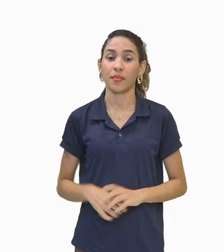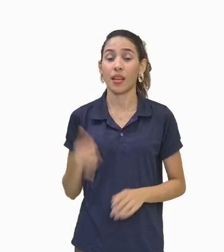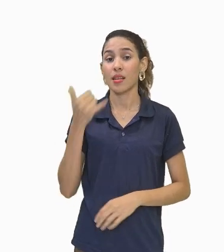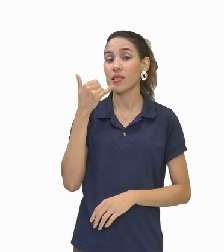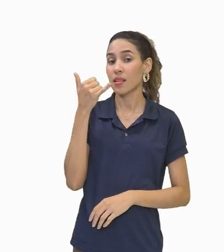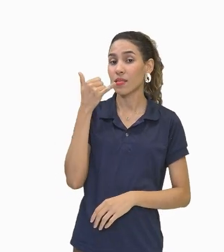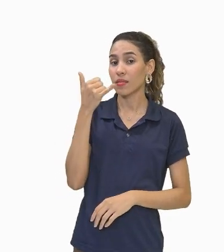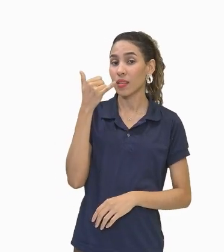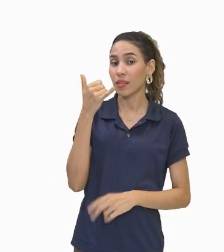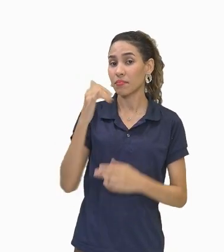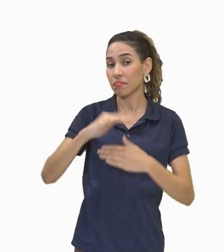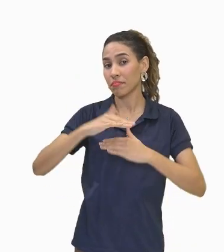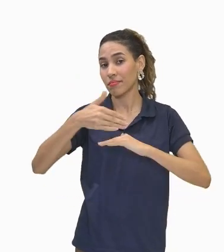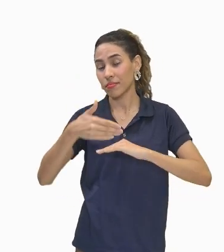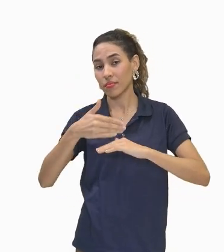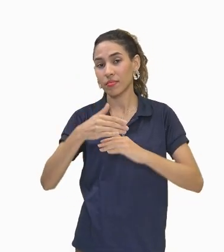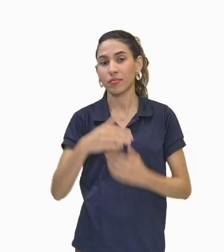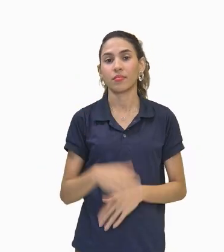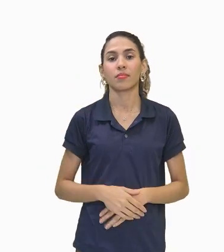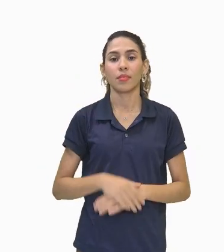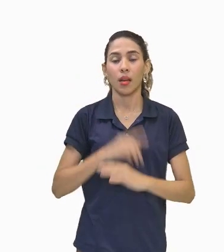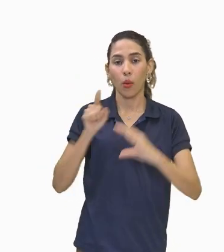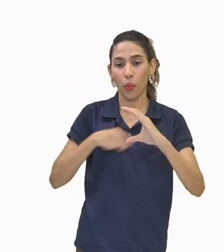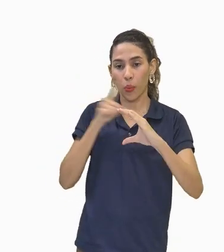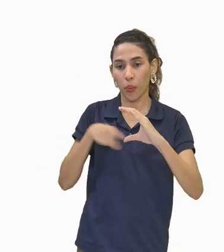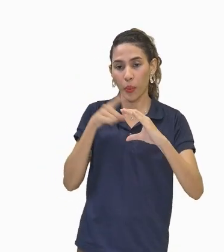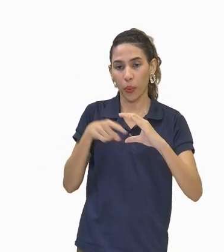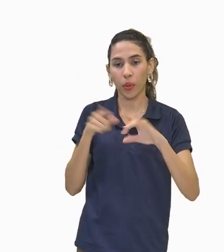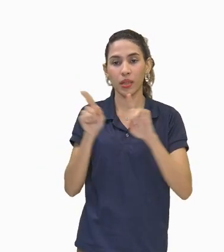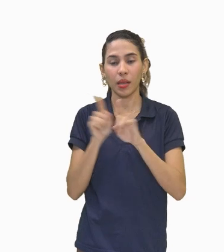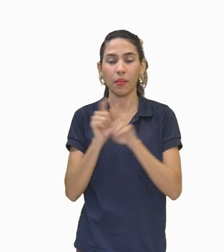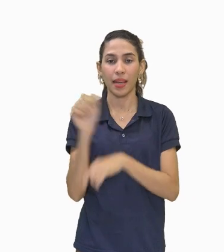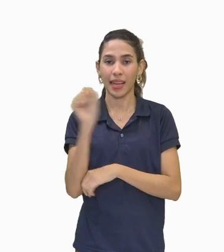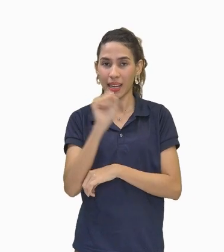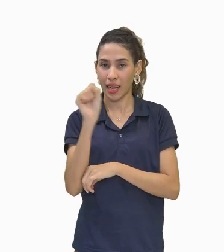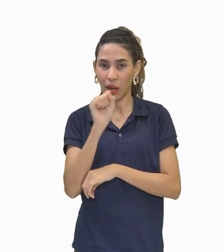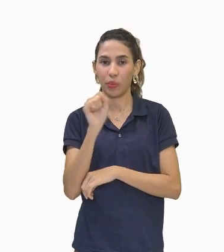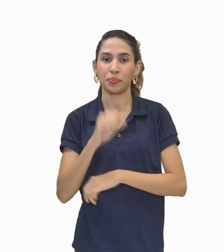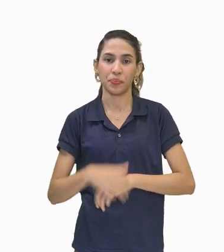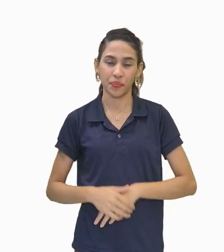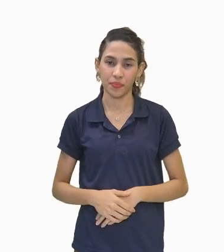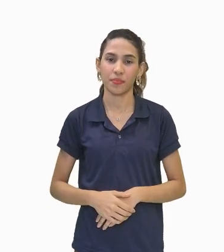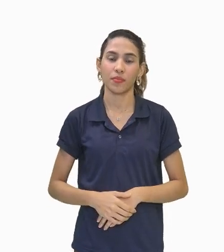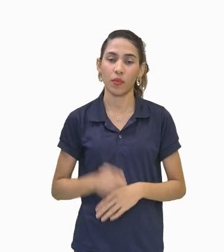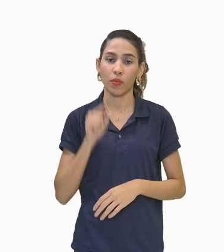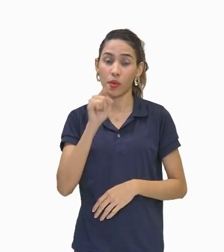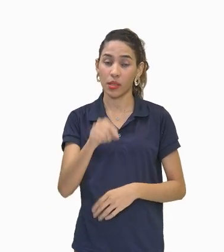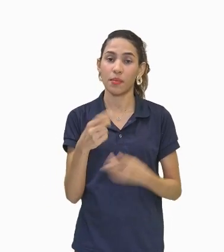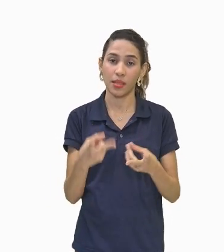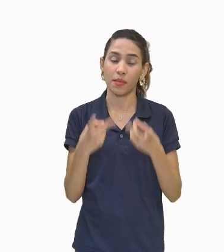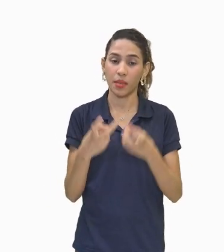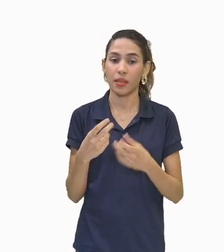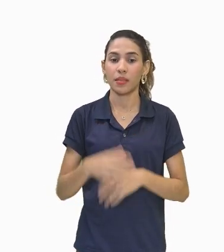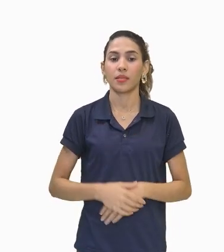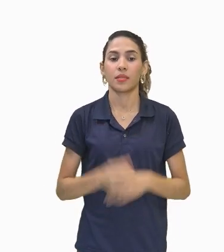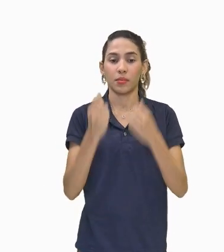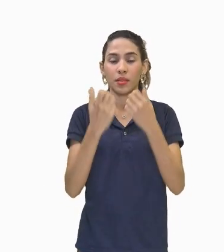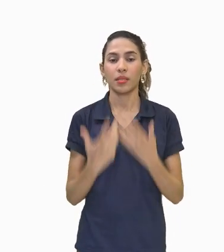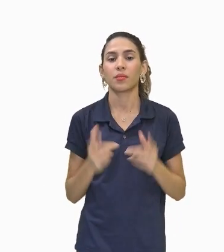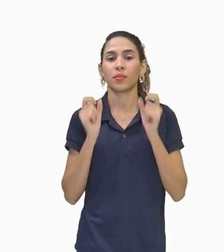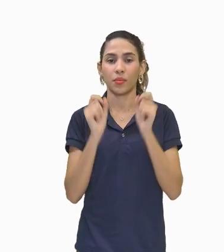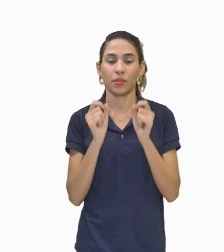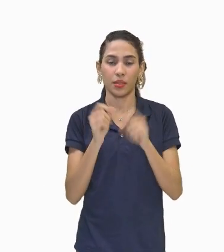elétrico. Para você perceber que estamos falando de quem? Dos receptores. Aí eu trouxe para você aqui,